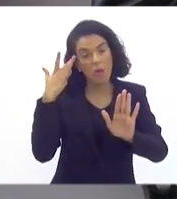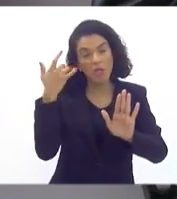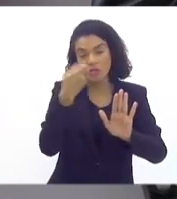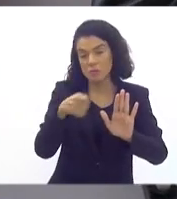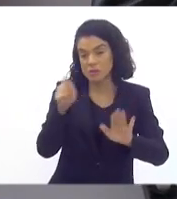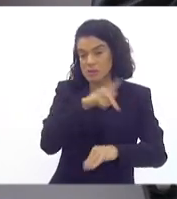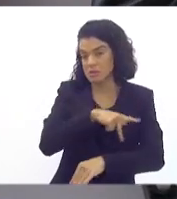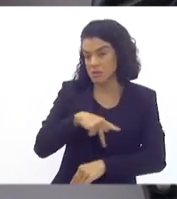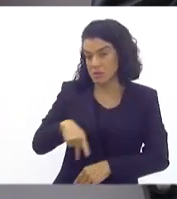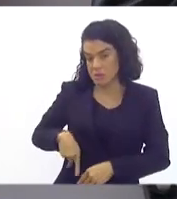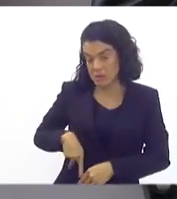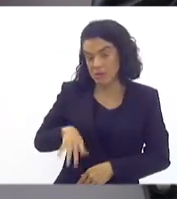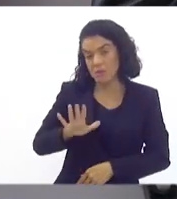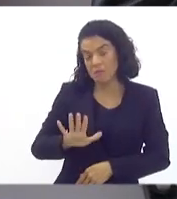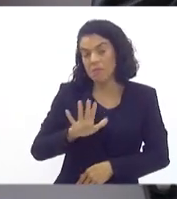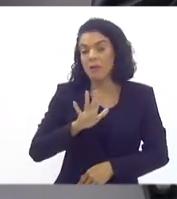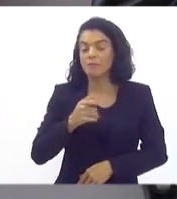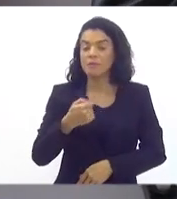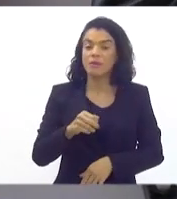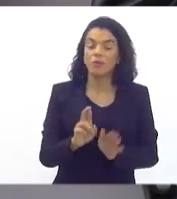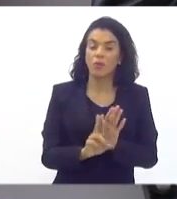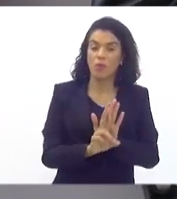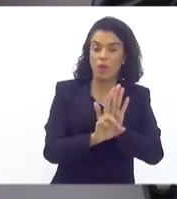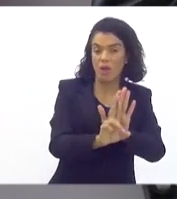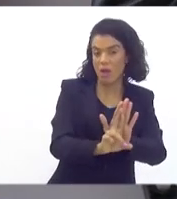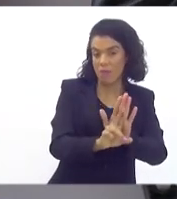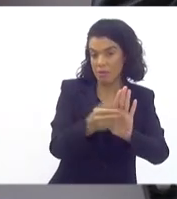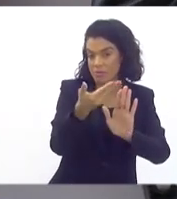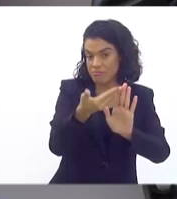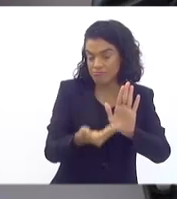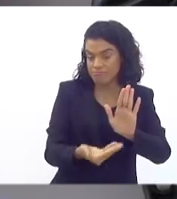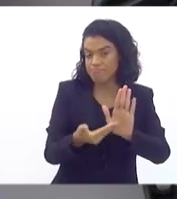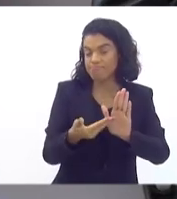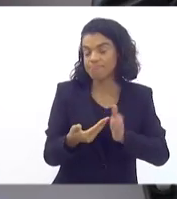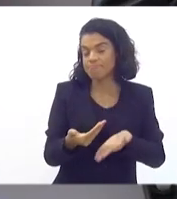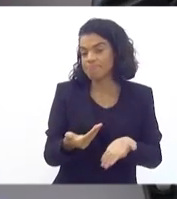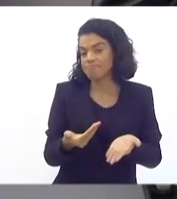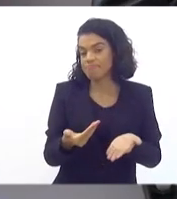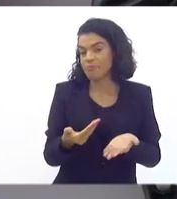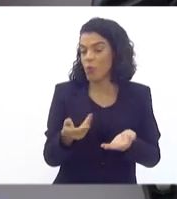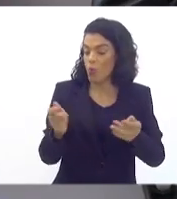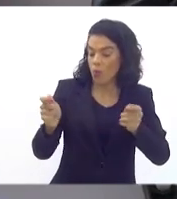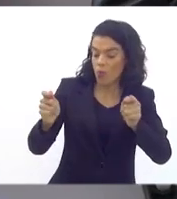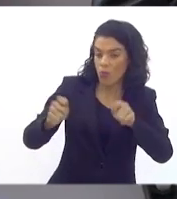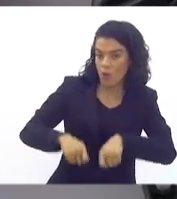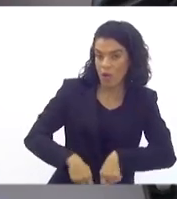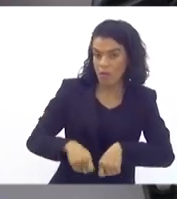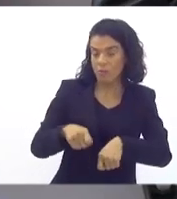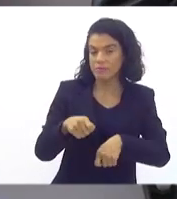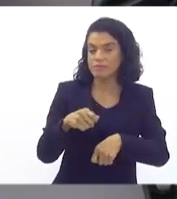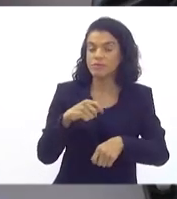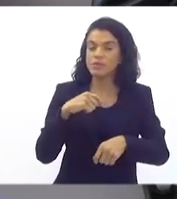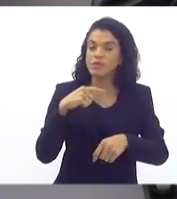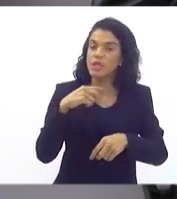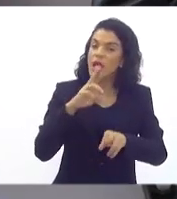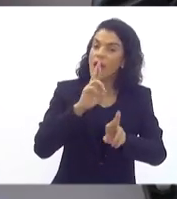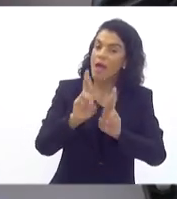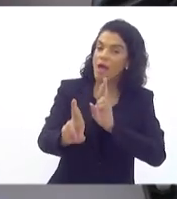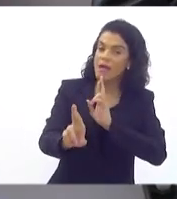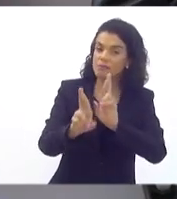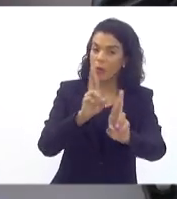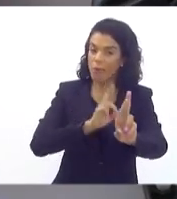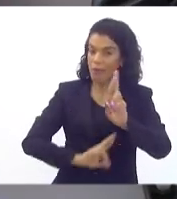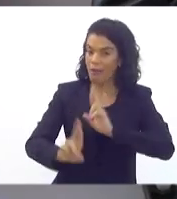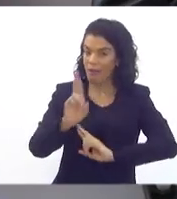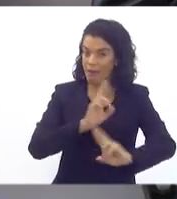da empresa mas que a empresa traga um representante com capacidade de tirar as dúvidas sobre essa questão